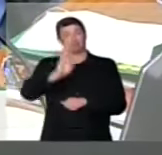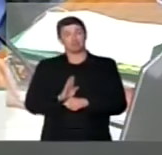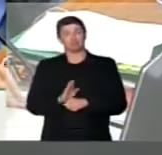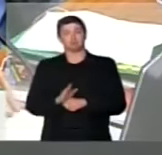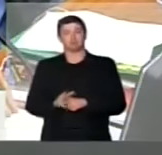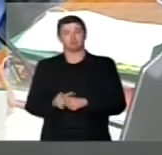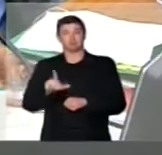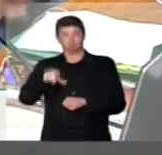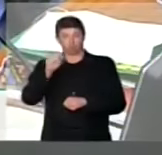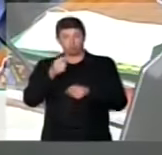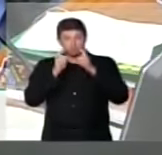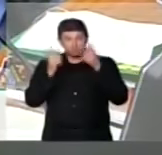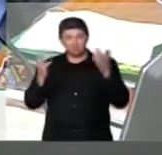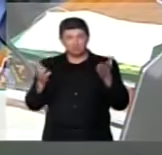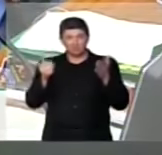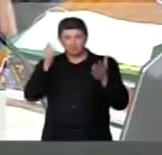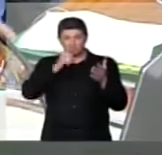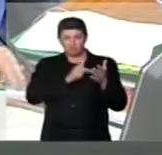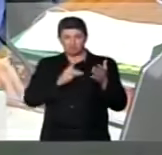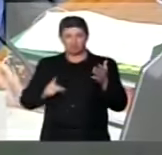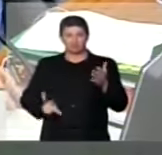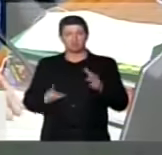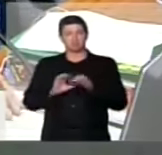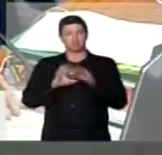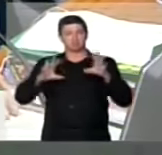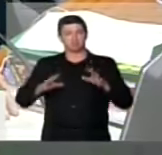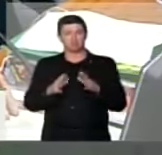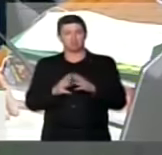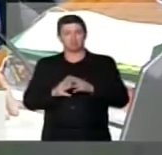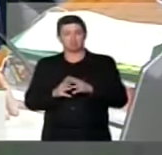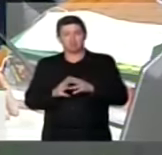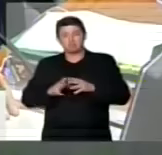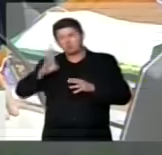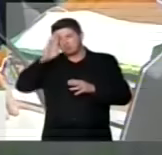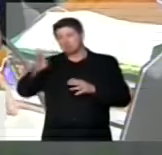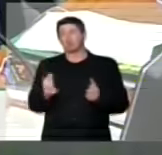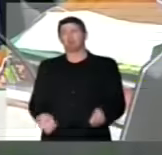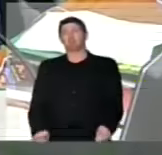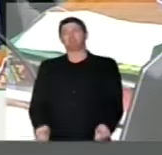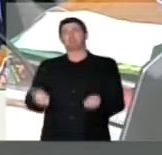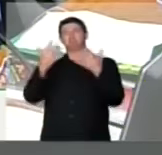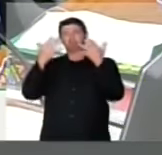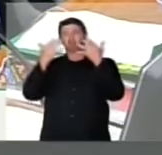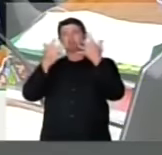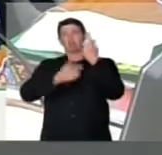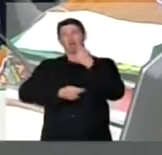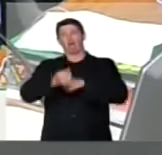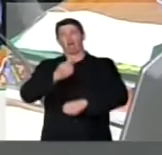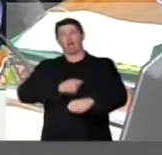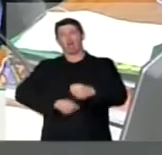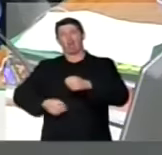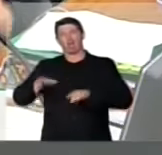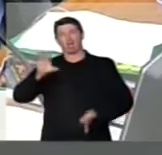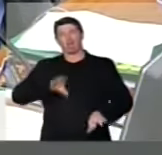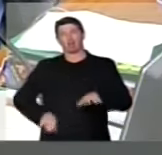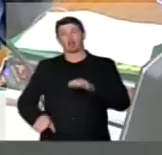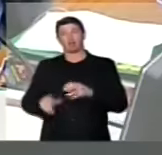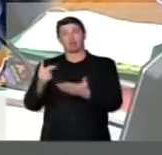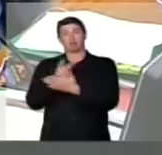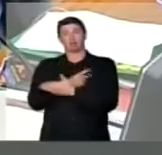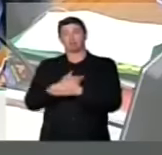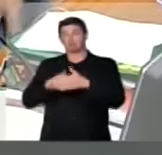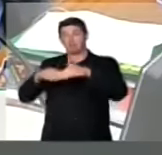Brasil governado por uma presidente que permitiu que o maior escândalo de corrupção do planeta se desenvolvesse